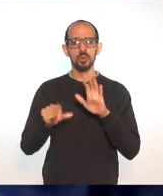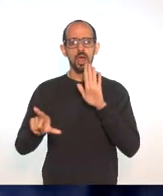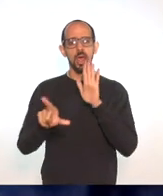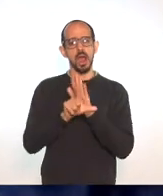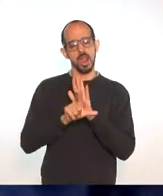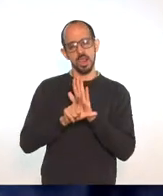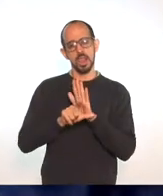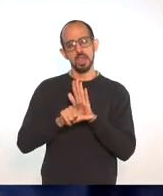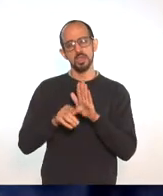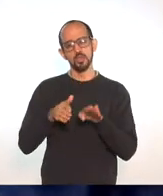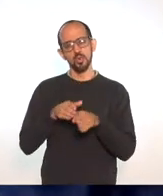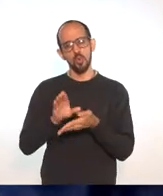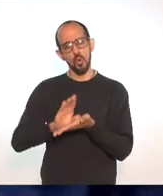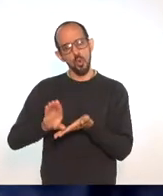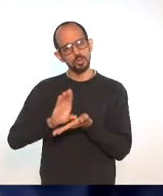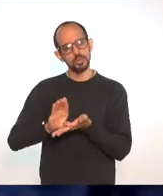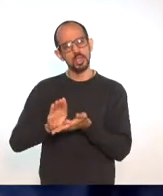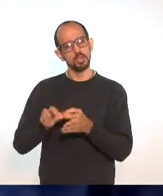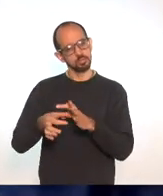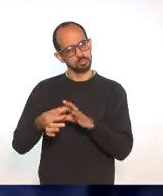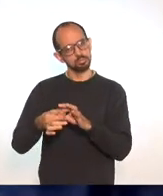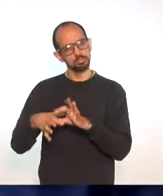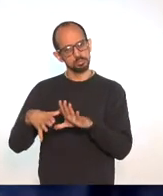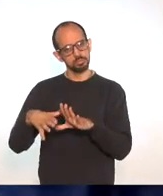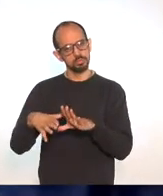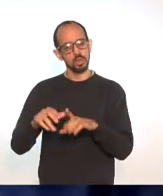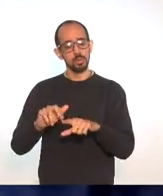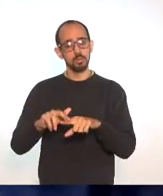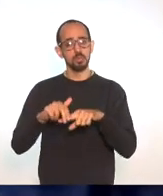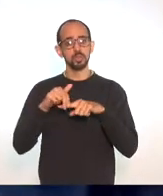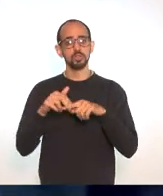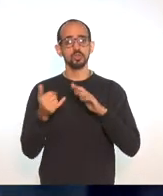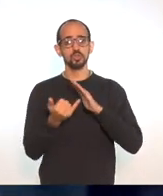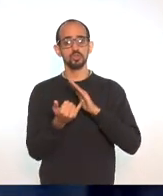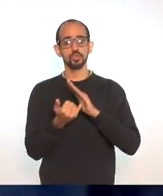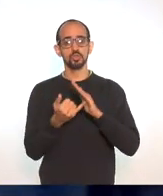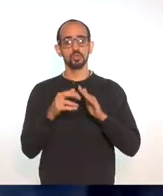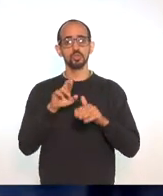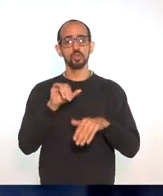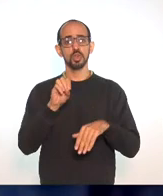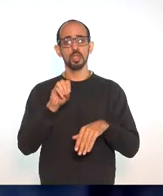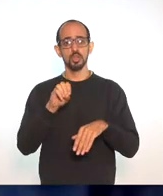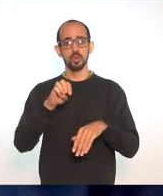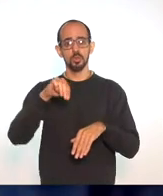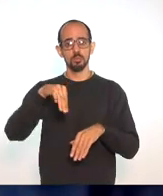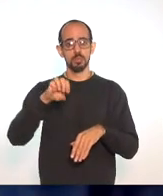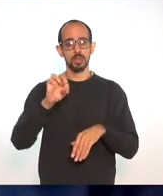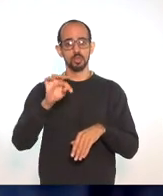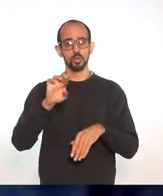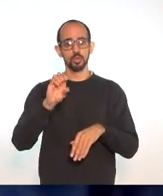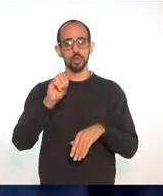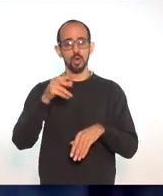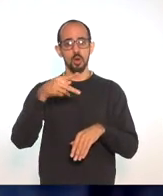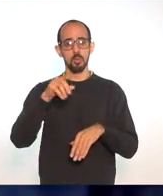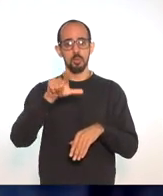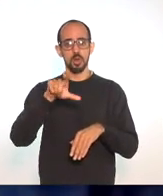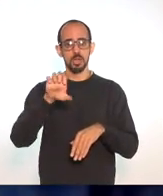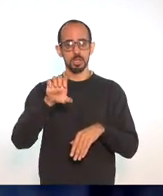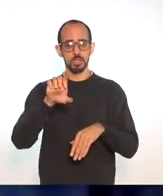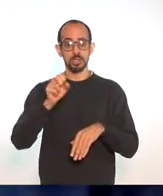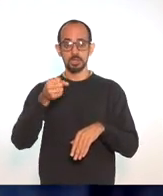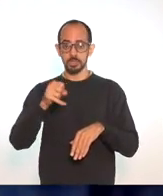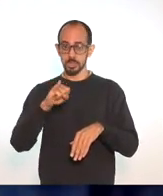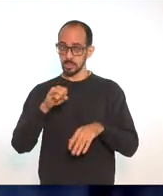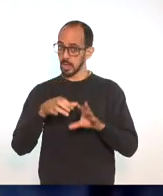Conselho deliberativo então eu quero deixar claro do Rio metrópoles com tomada essa decisão pela alerj tomada de decisão colocou a